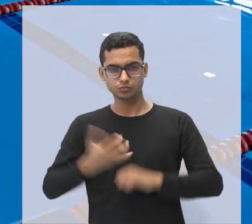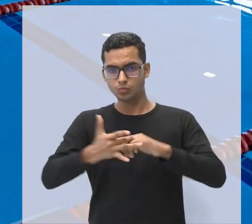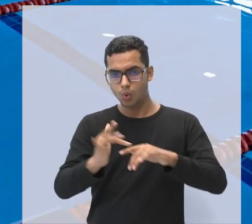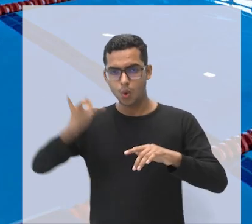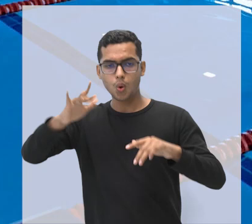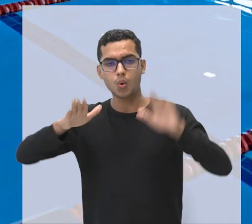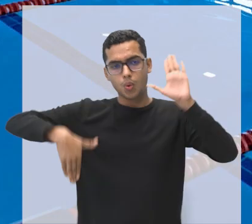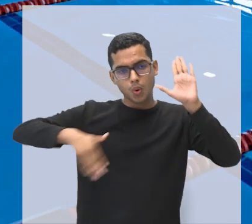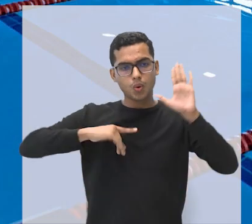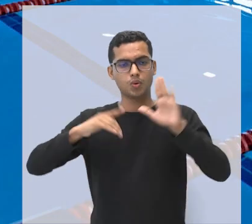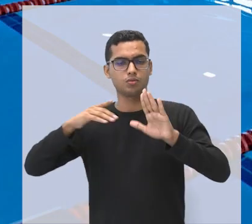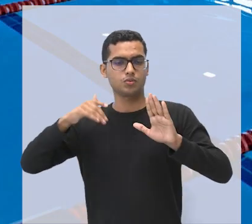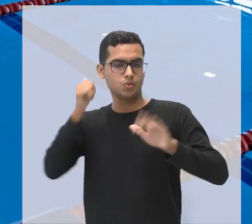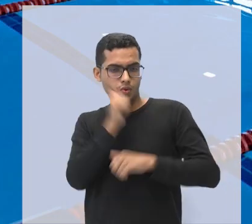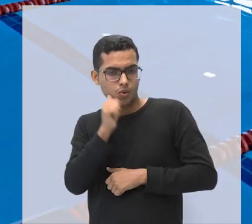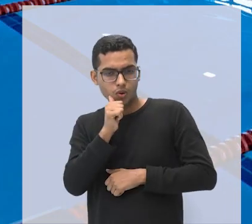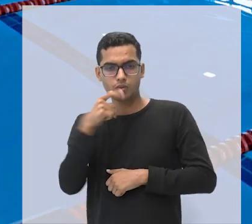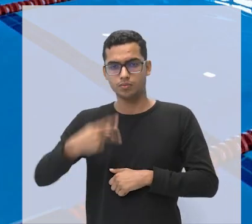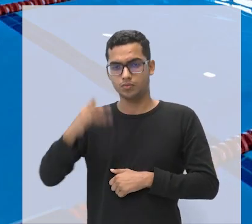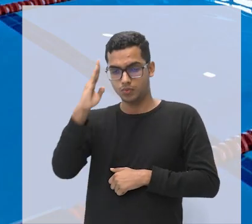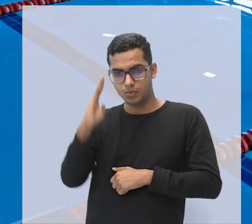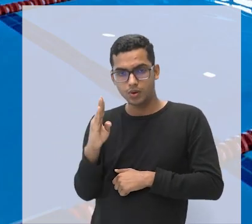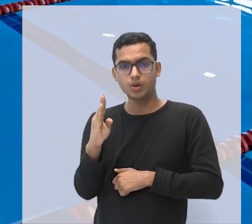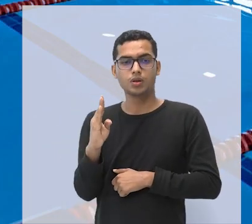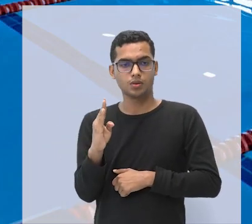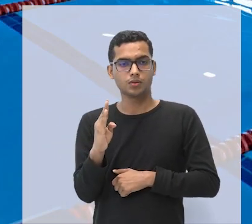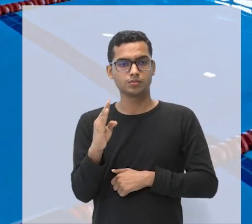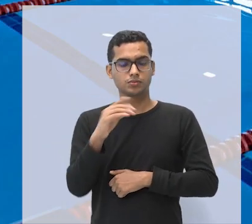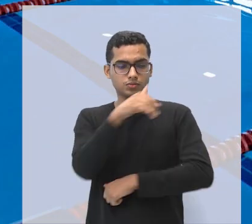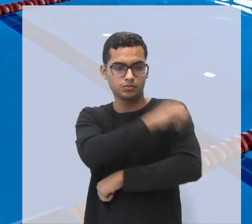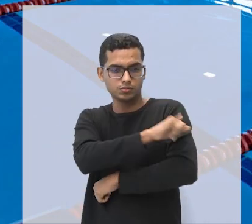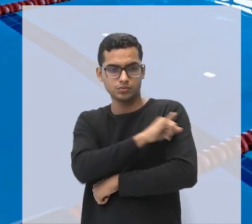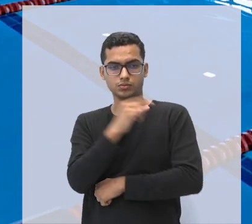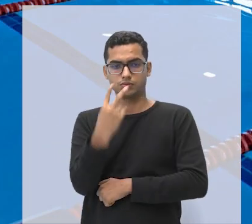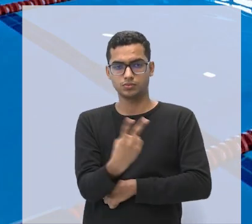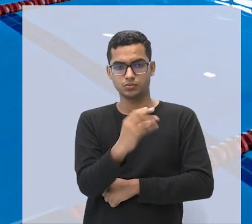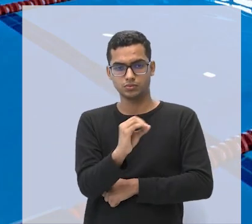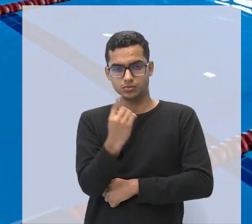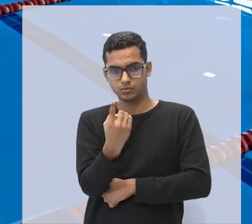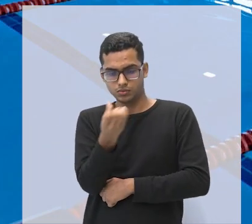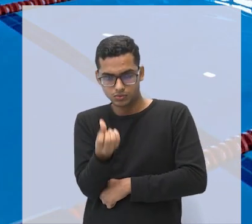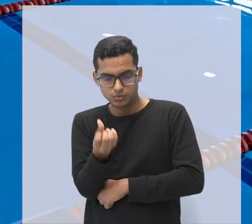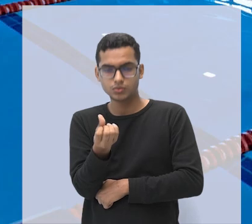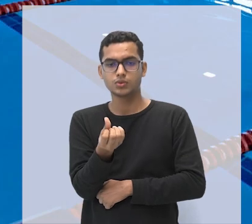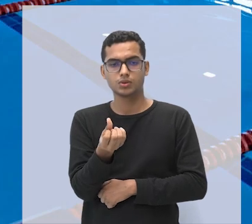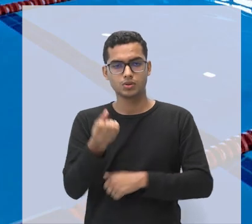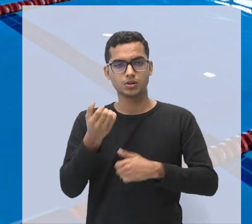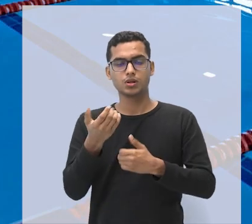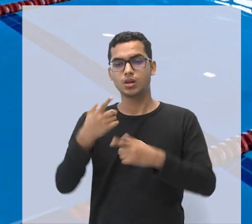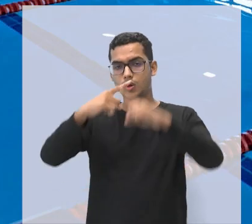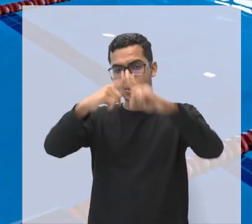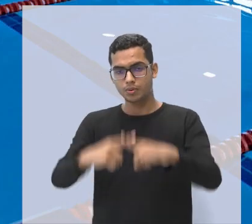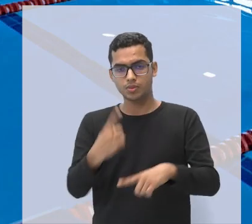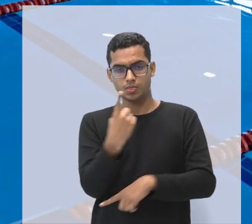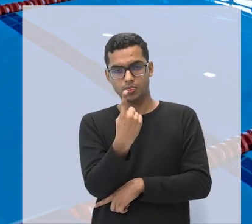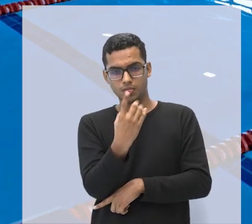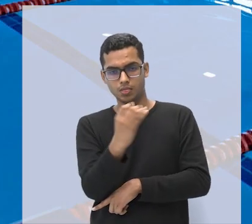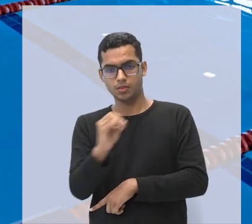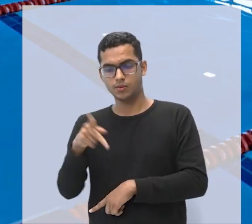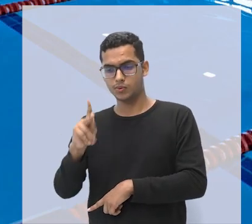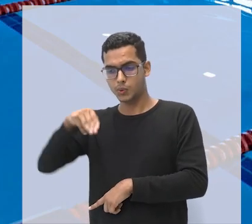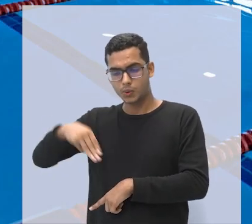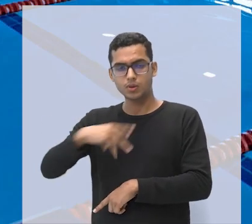natação feminina para o Brasil nos Jogos Olímpicos do Rio 2016, na prova de 10 quilômetros, que é